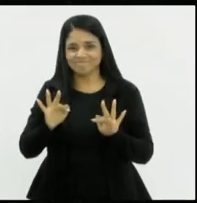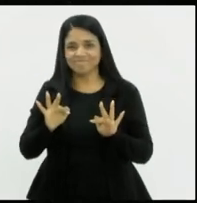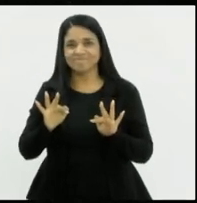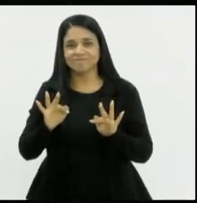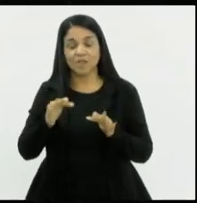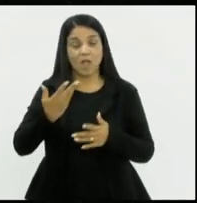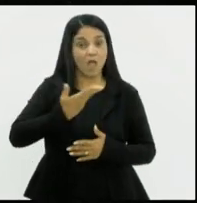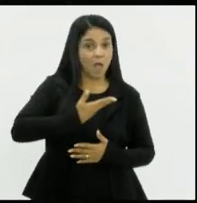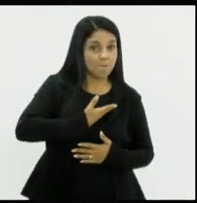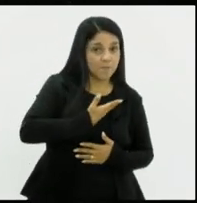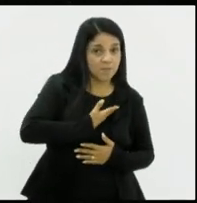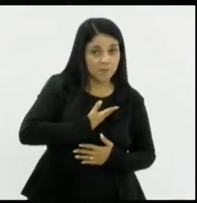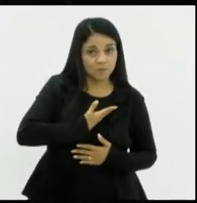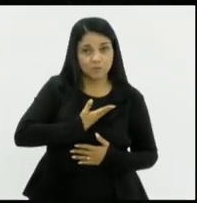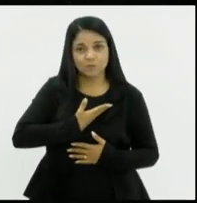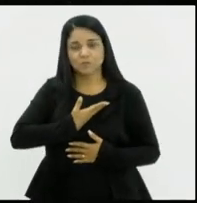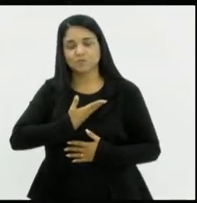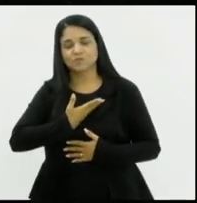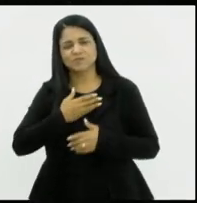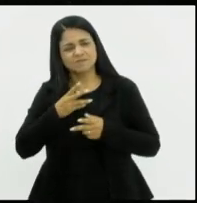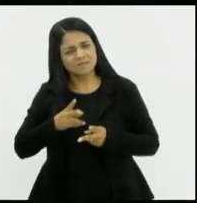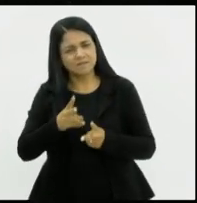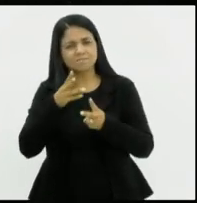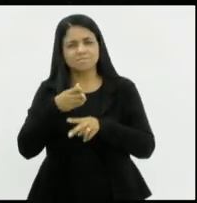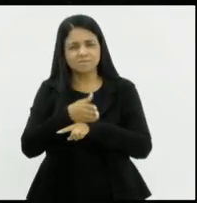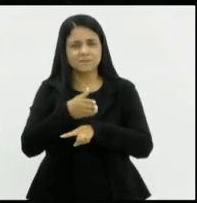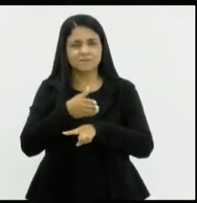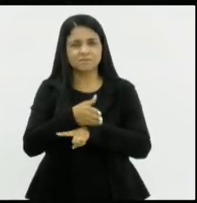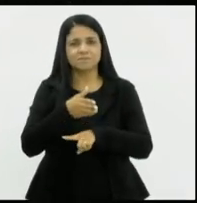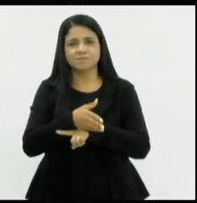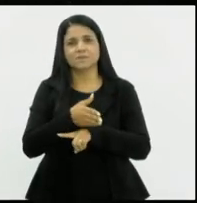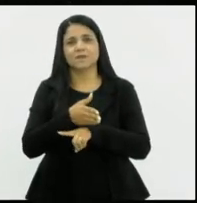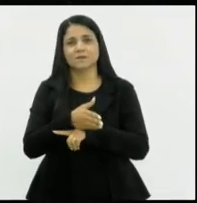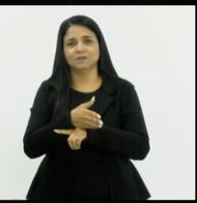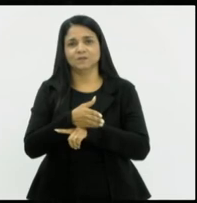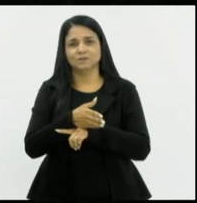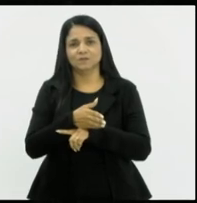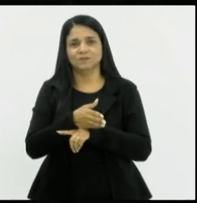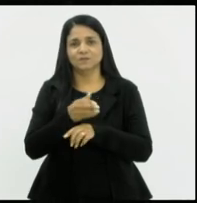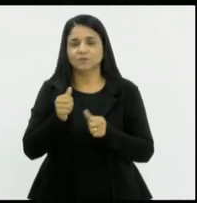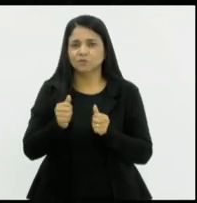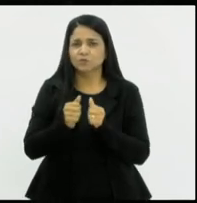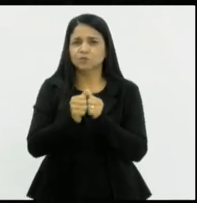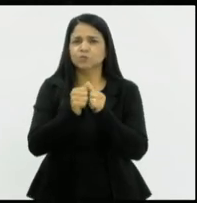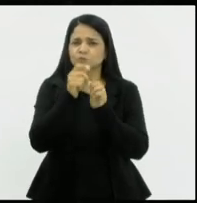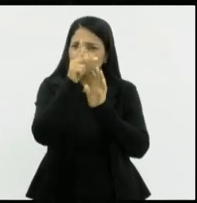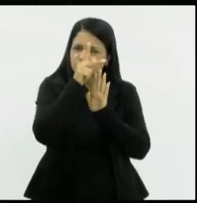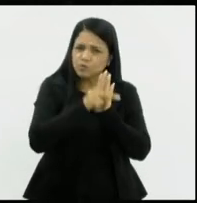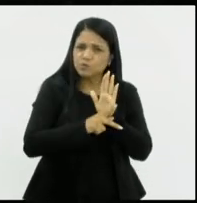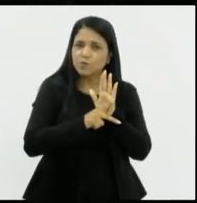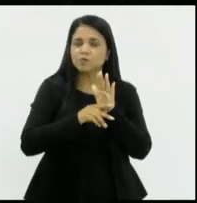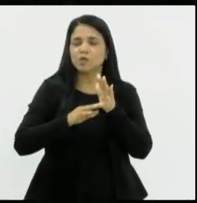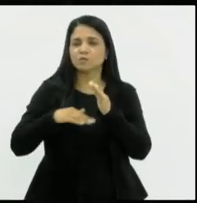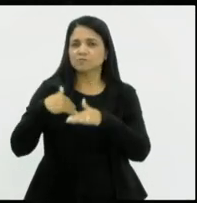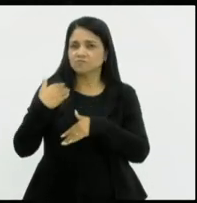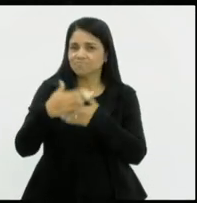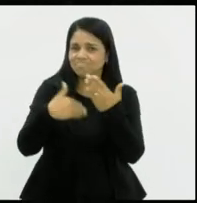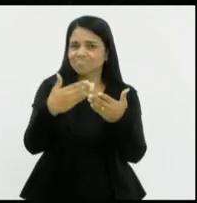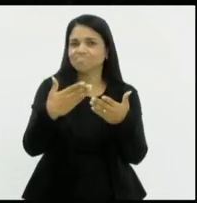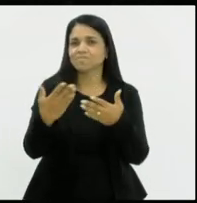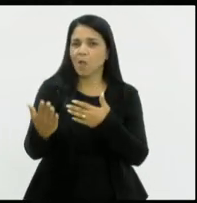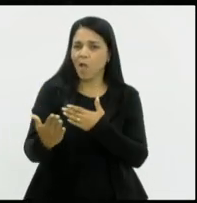e companheiros que sempre participaram junto a esses projetos todos que nós desenvolvemos.